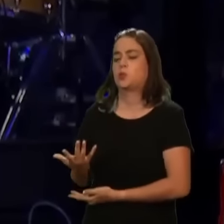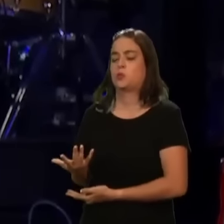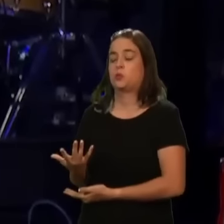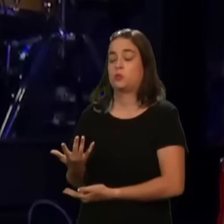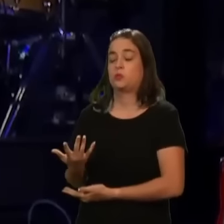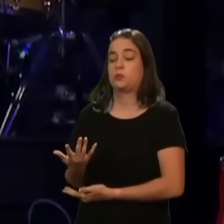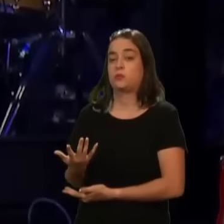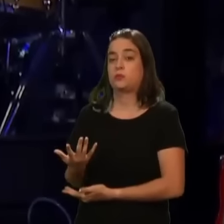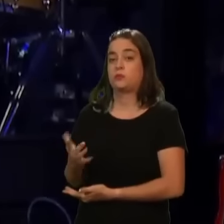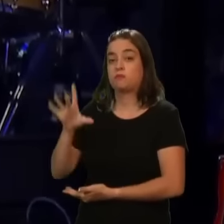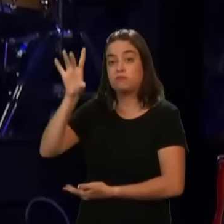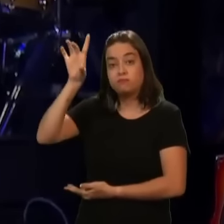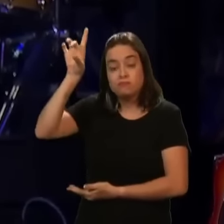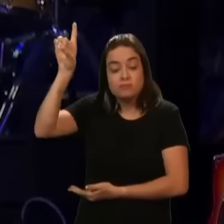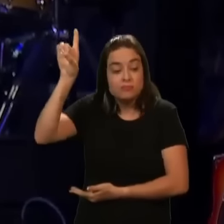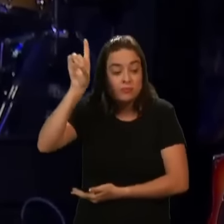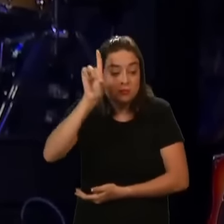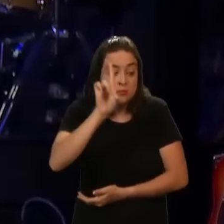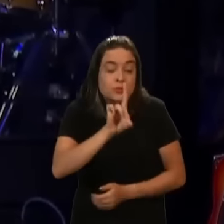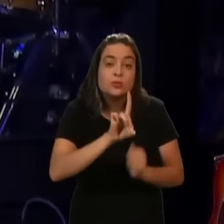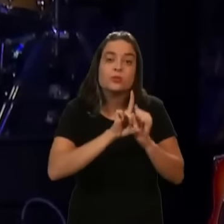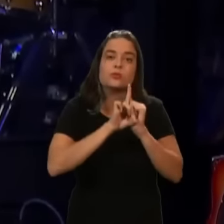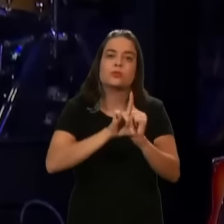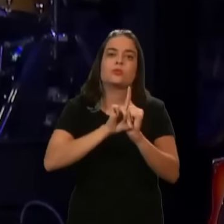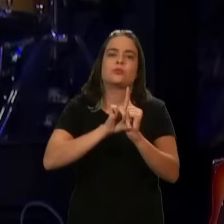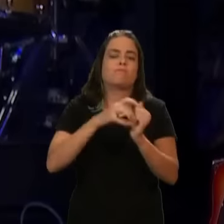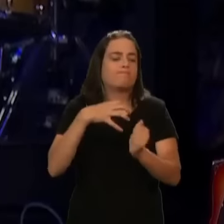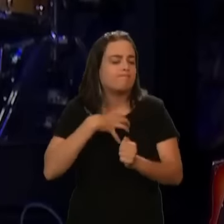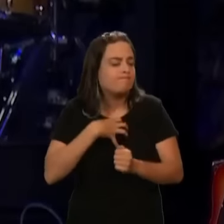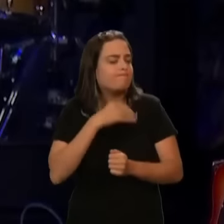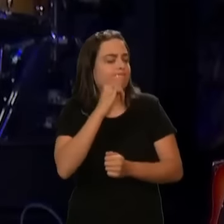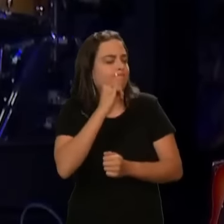Deus fala assim: filho, eu estava lá. Eu chorei com você.